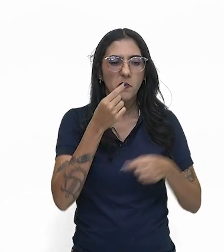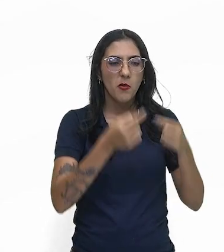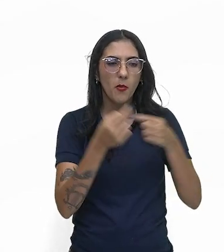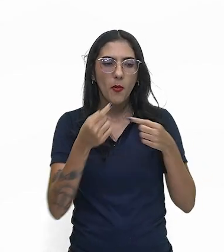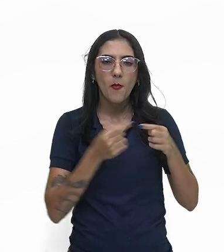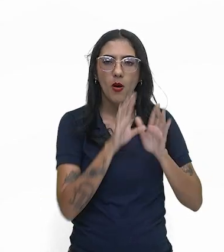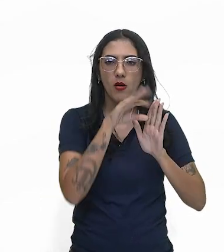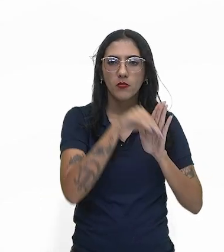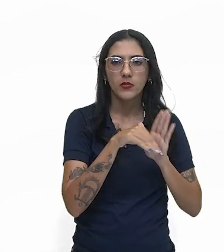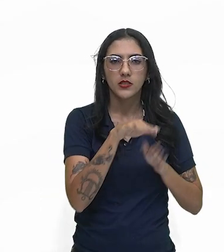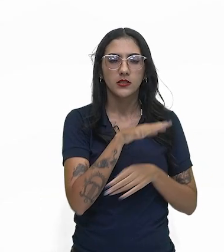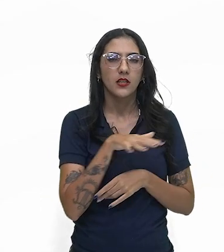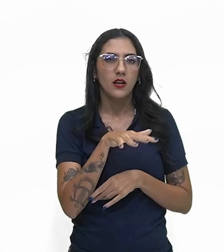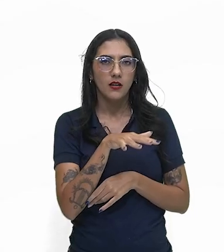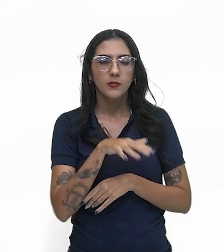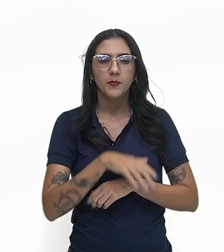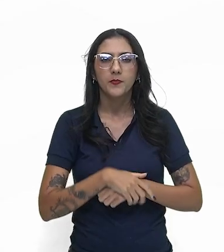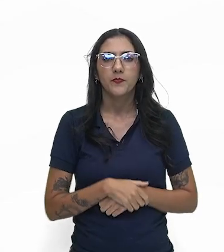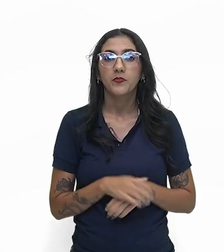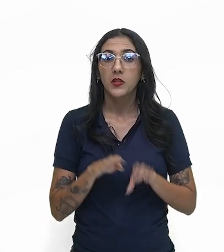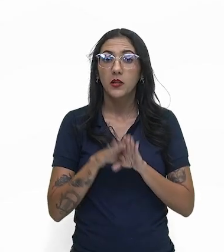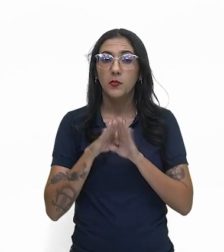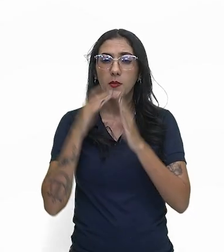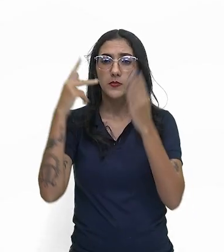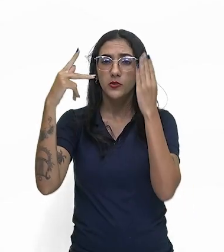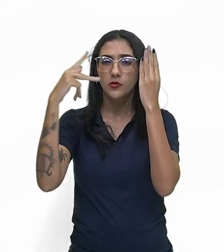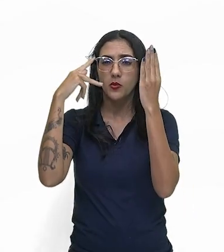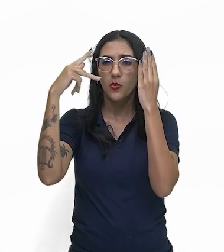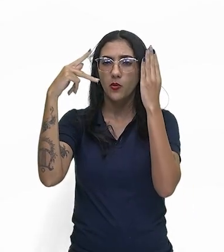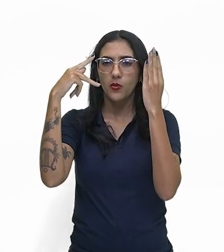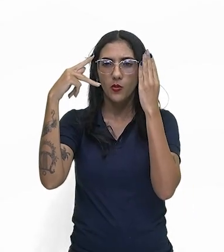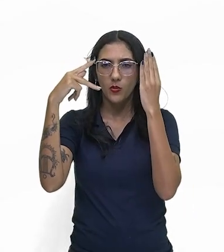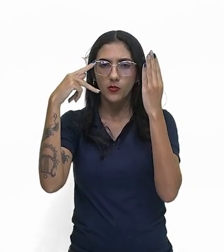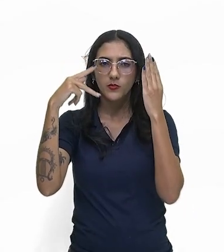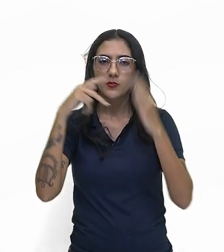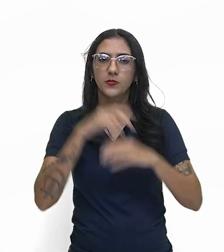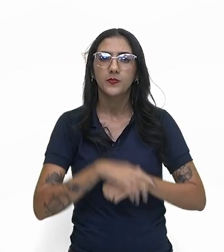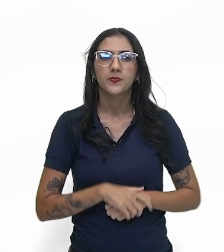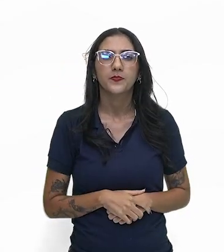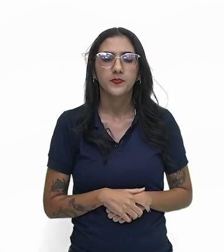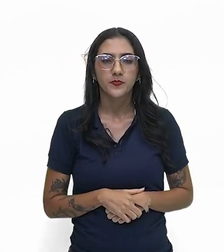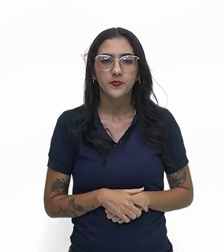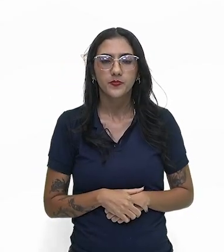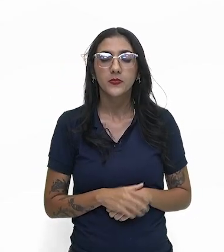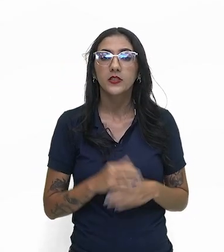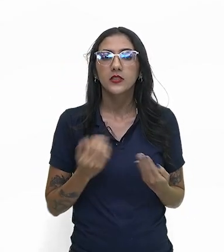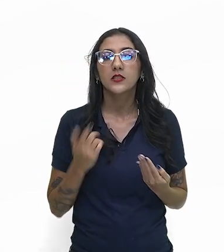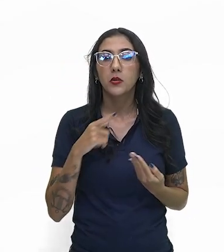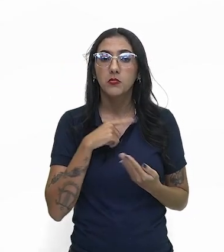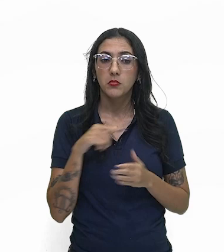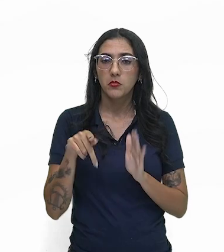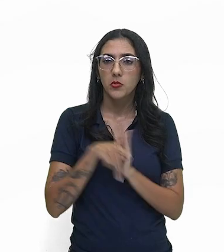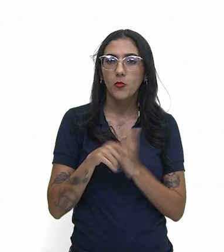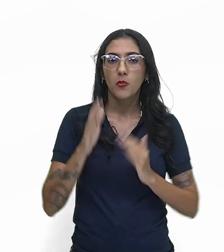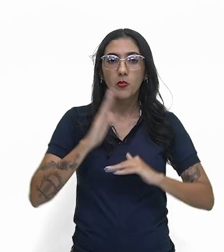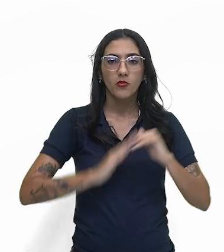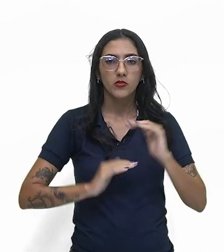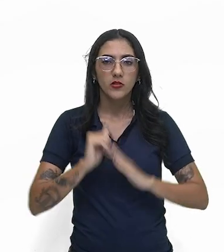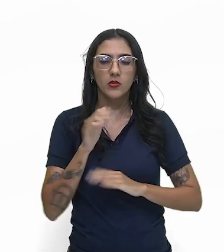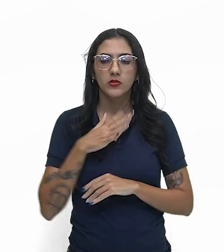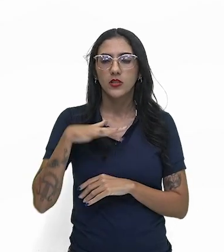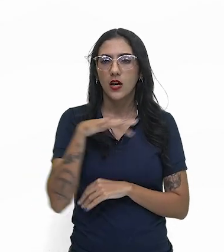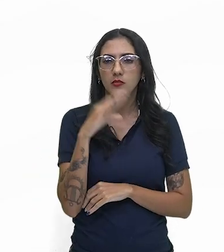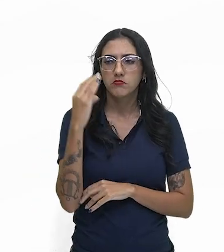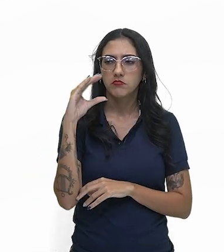conflitos internos, né, psicológicos. Então, os próprios cientistas, né,